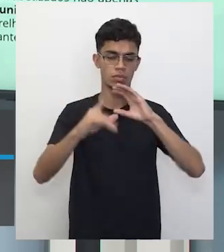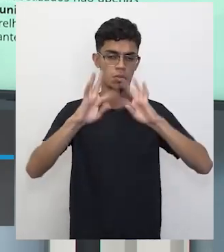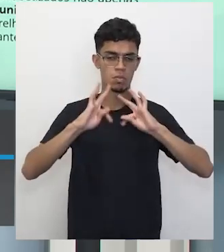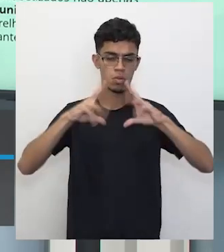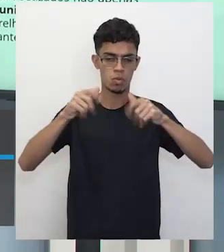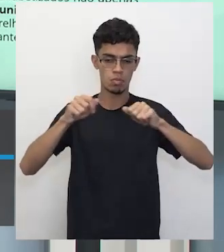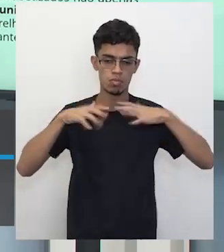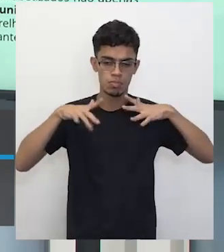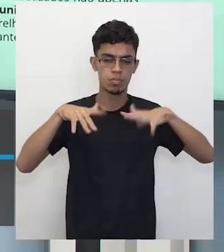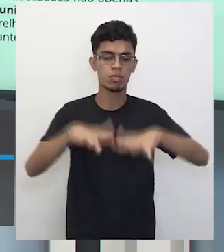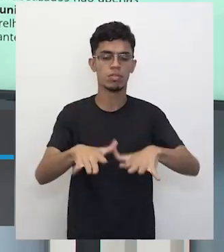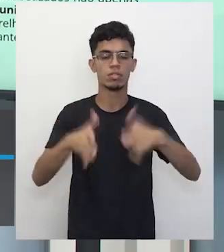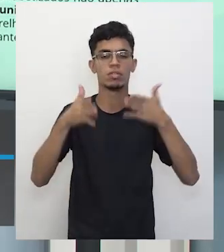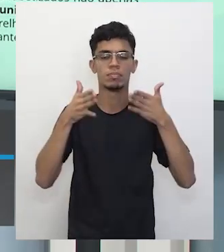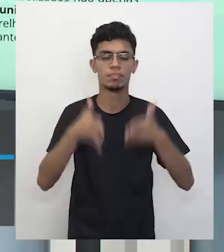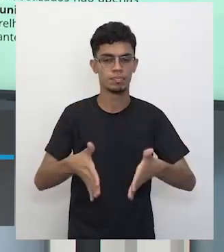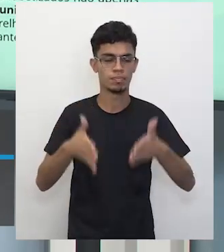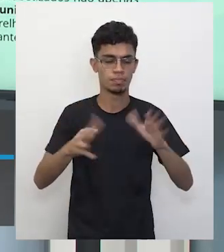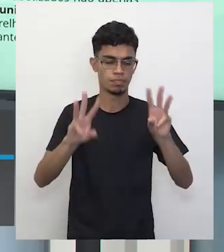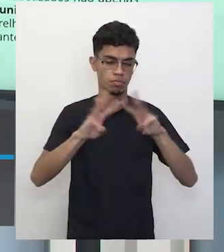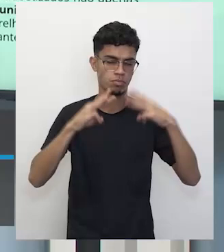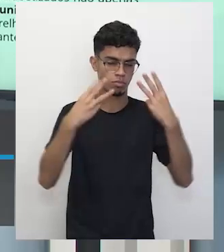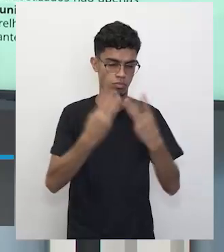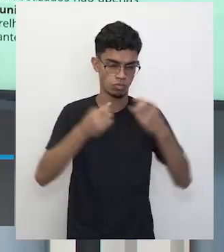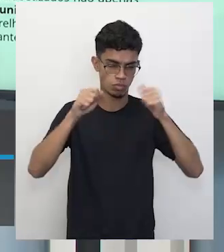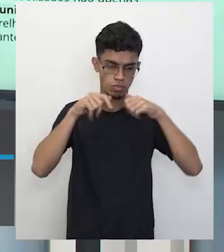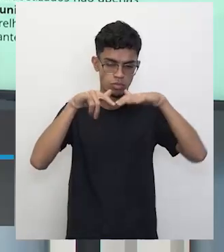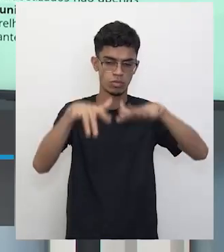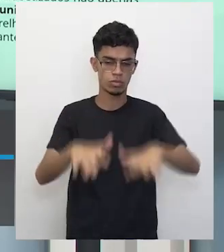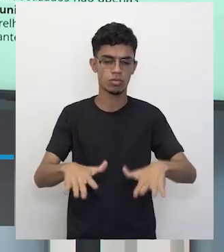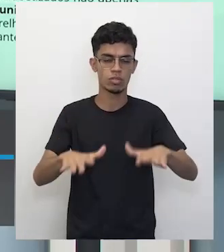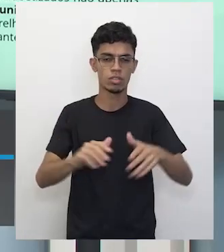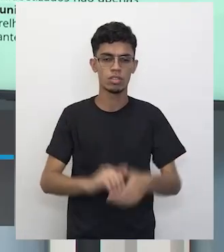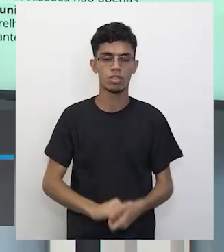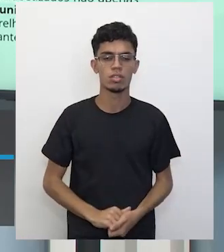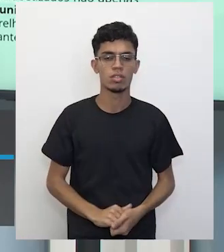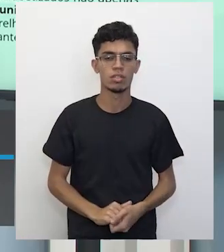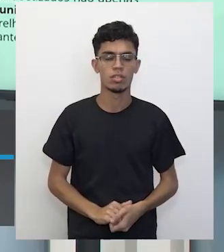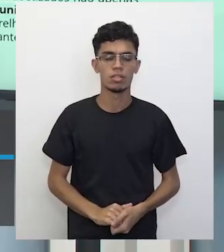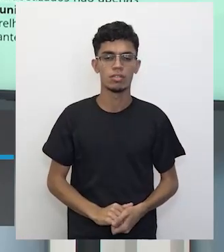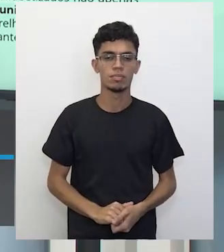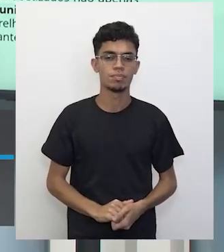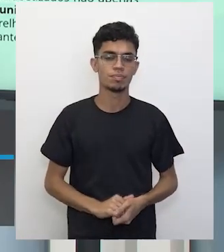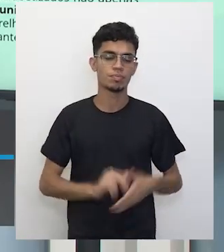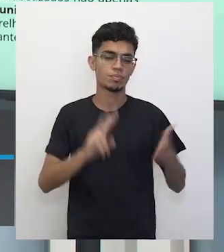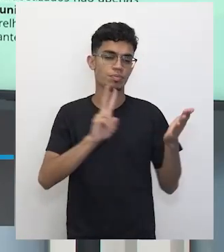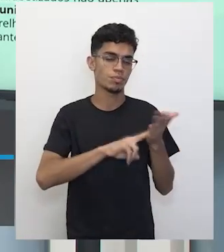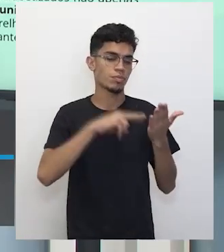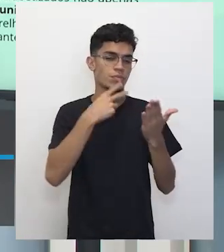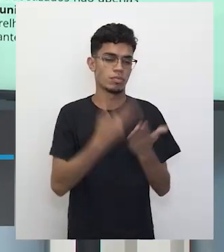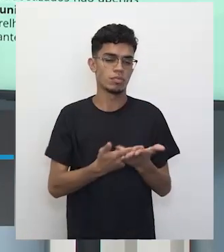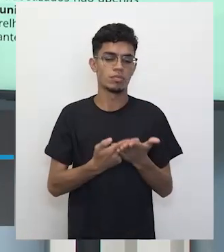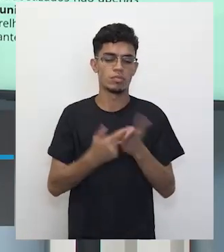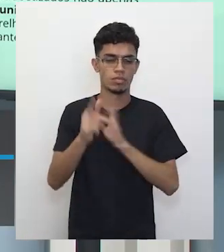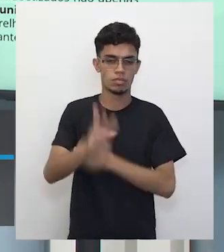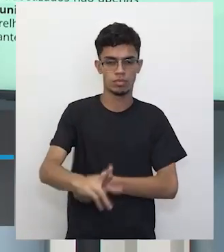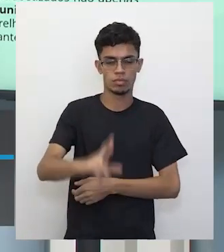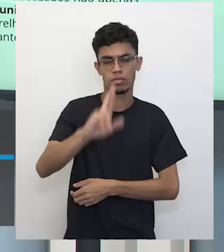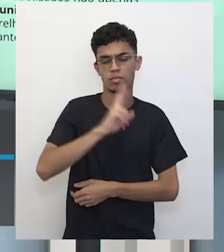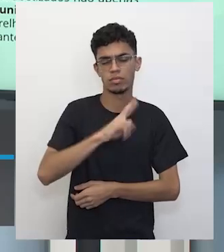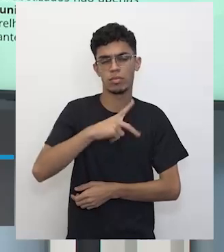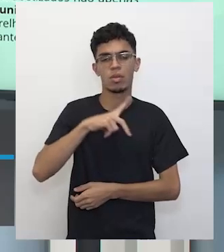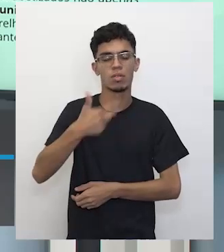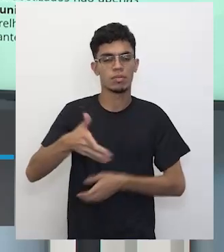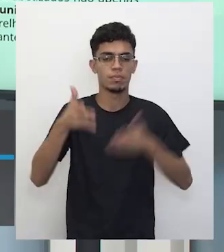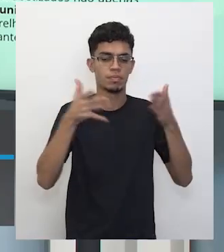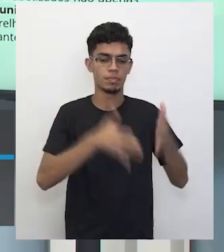todos. Agora, essa grande massa, ela não devolvia a sua interpretação na forma de resposta. Hoje,